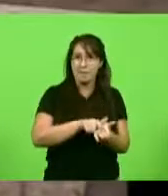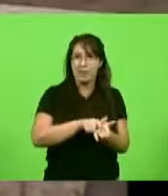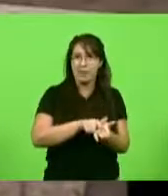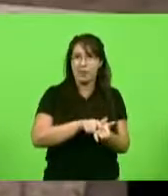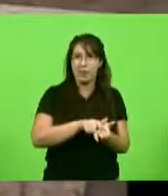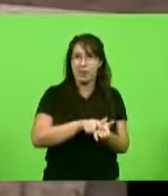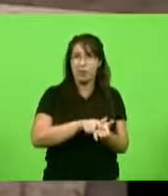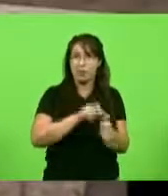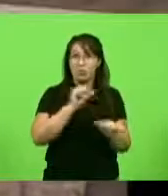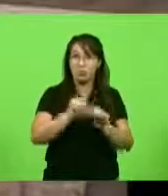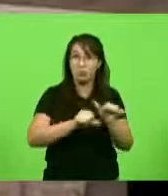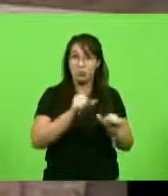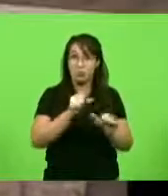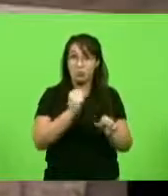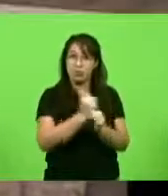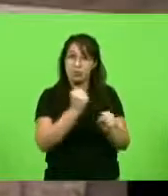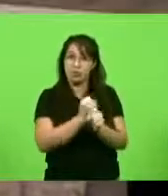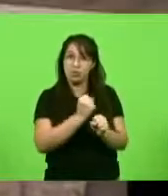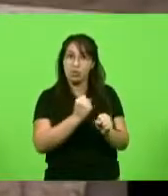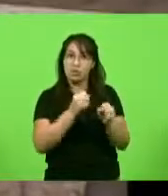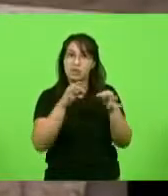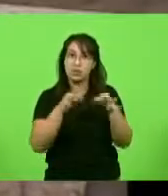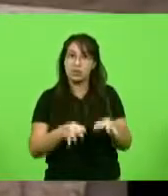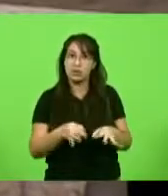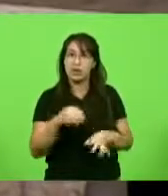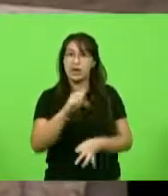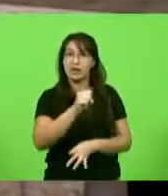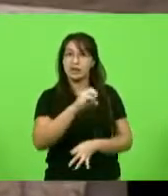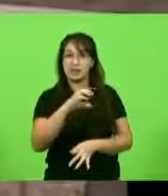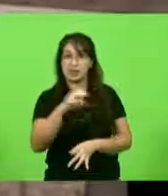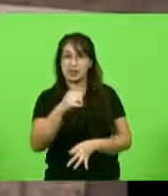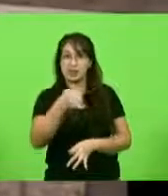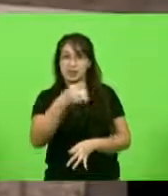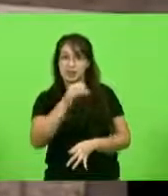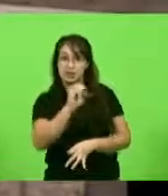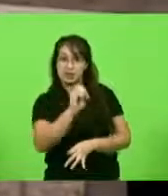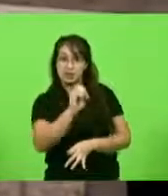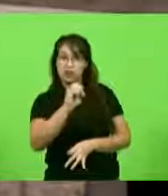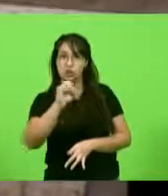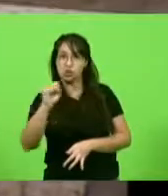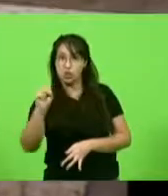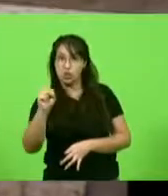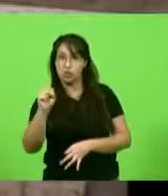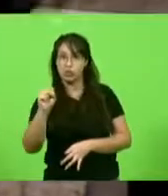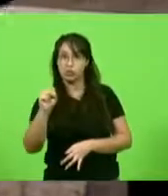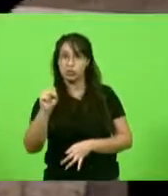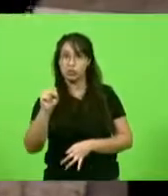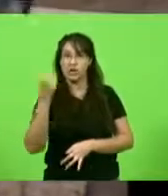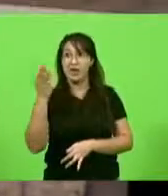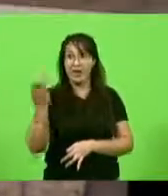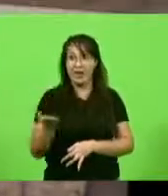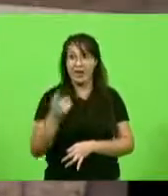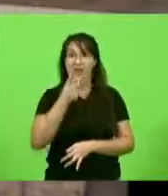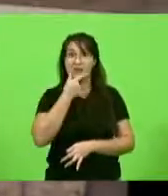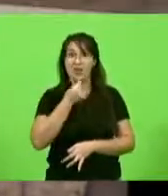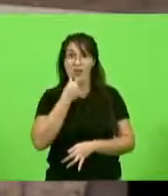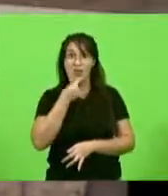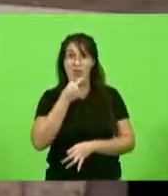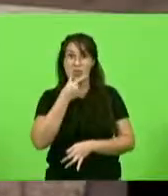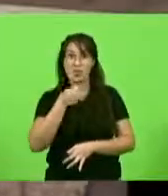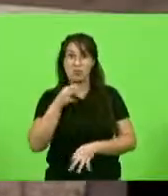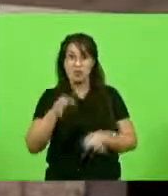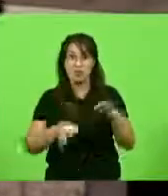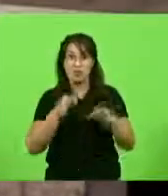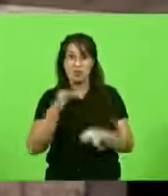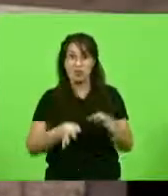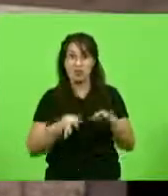a SC-108 que está lá, com um promotor sentado em cima, e o que, que o Estado está fazendo?